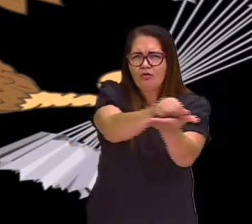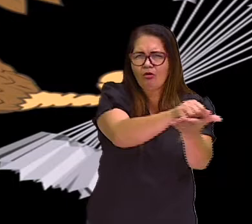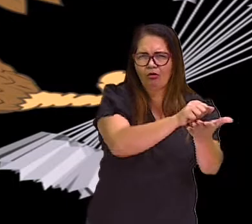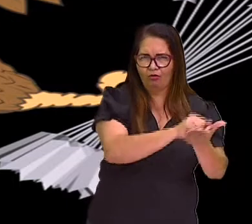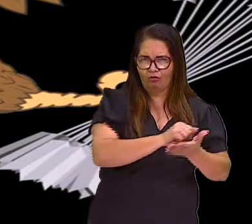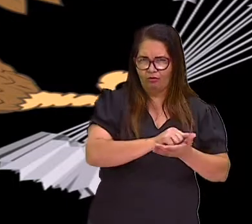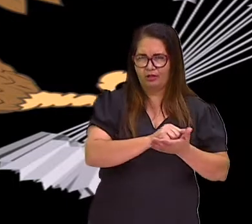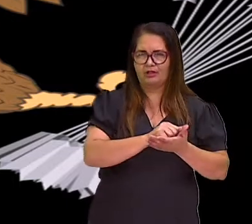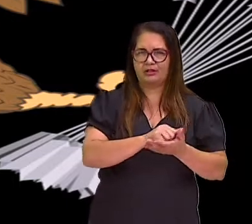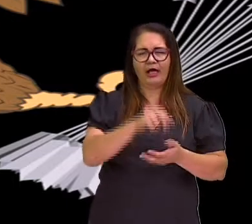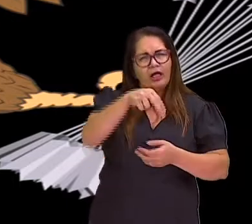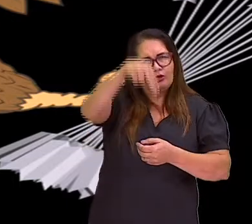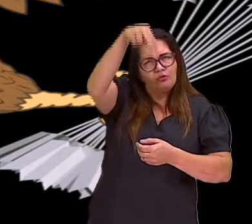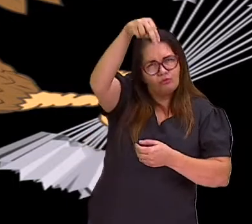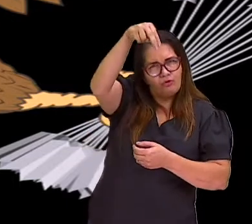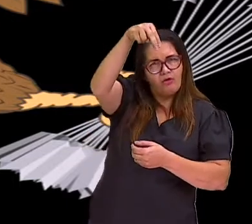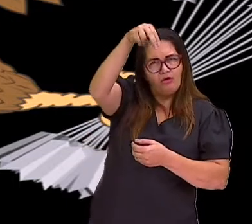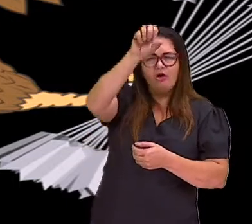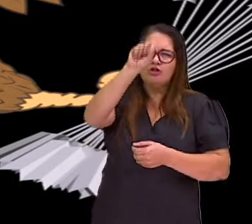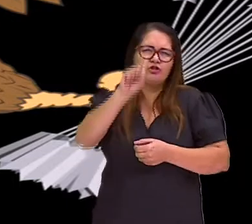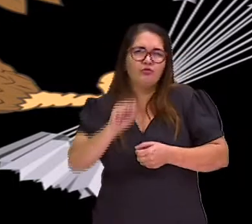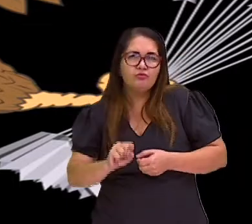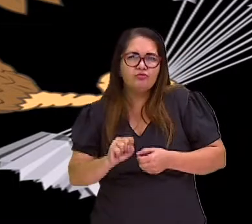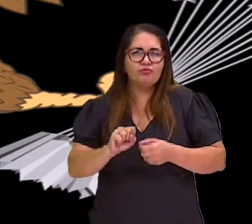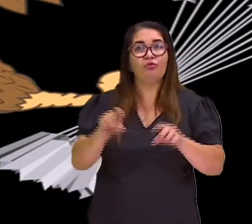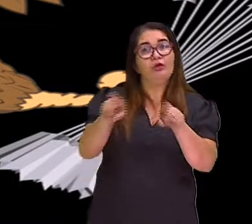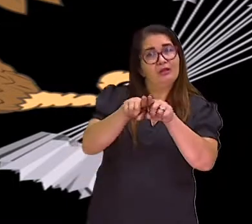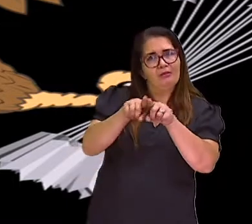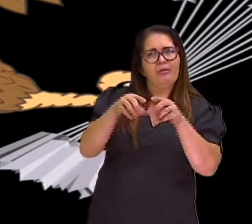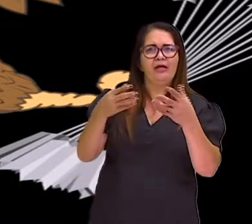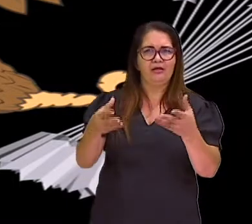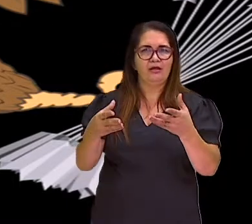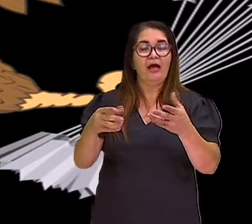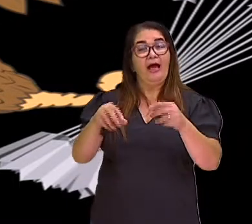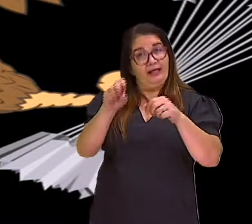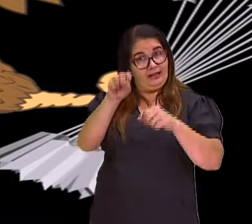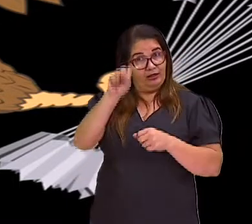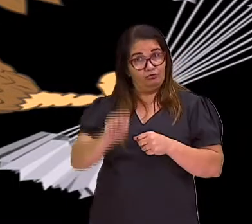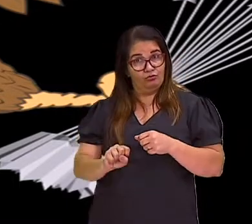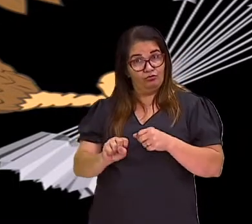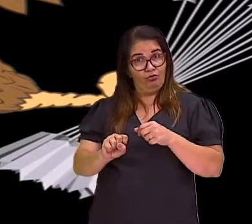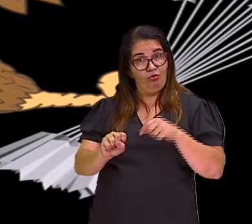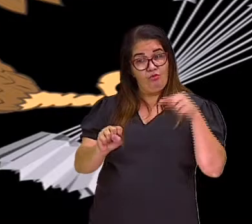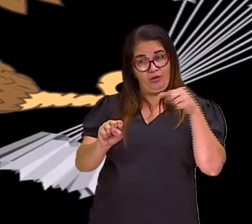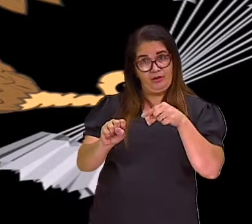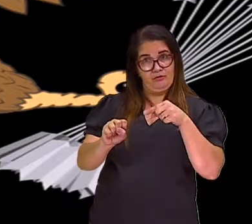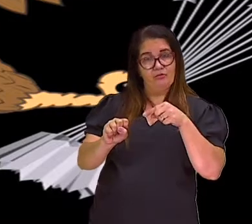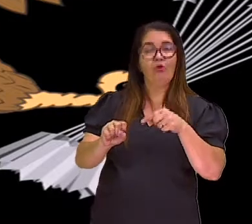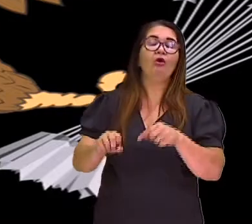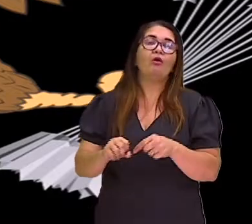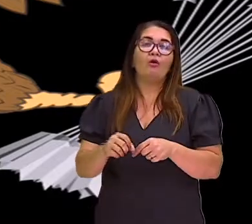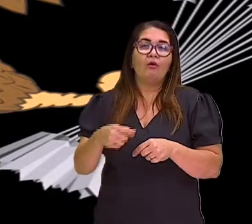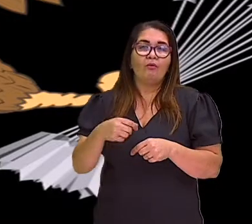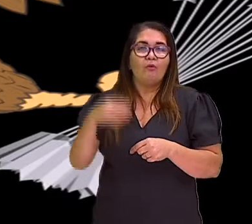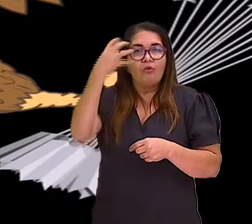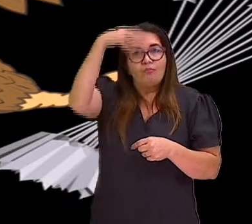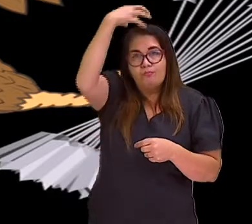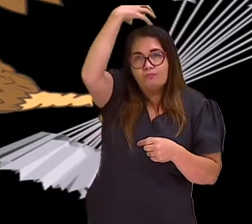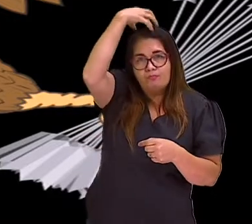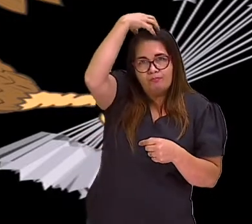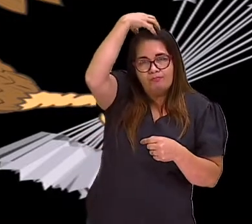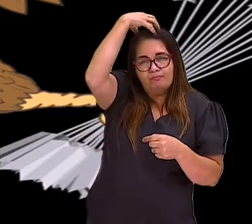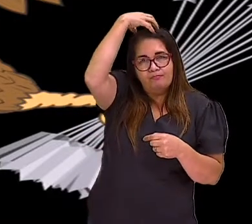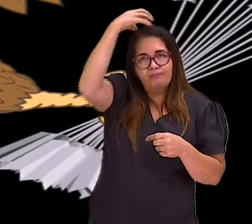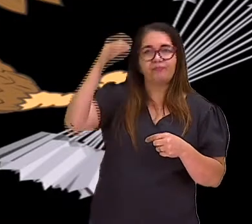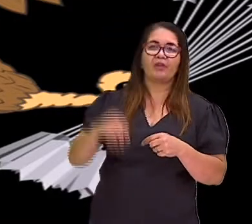No sul, eles eram geralmente escolhidos pelo rei. Em algumas épocas, nas colônias